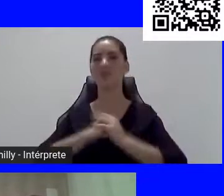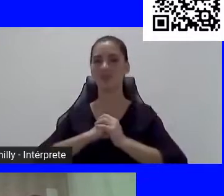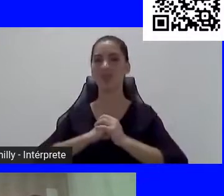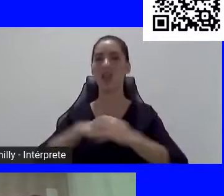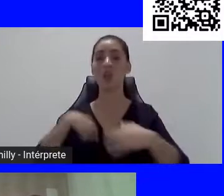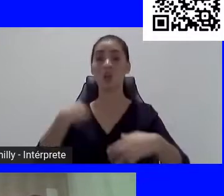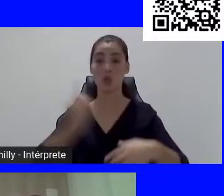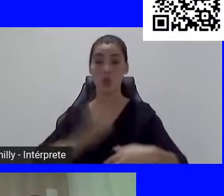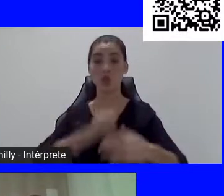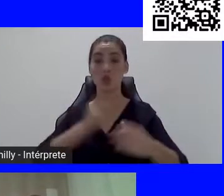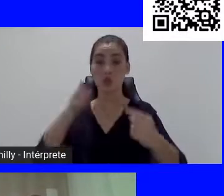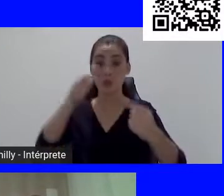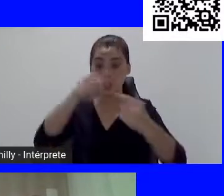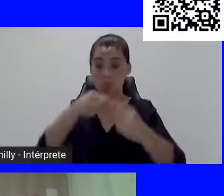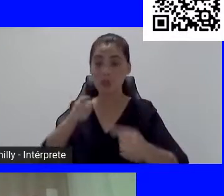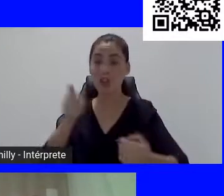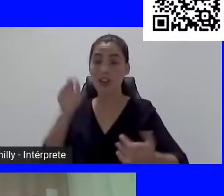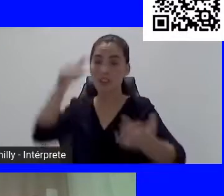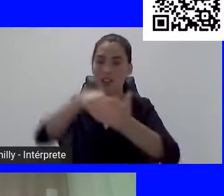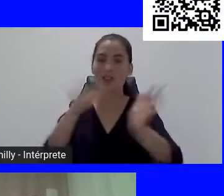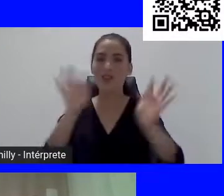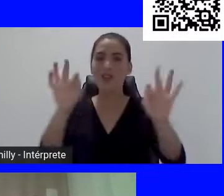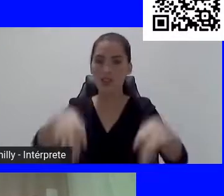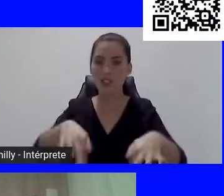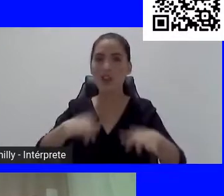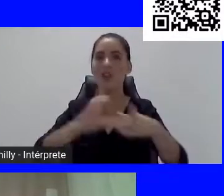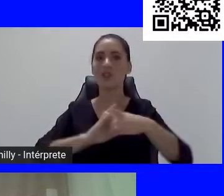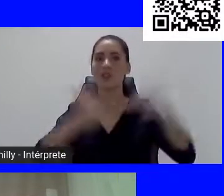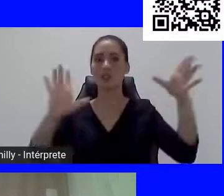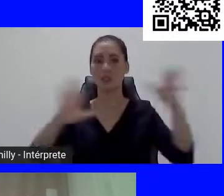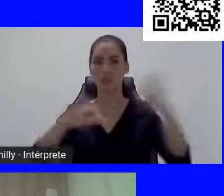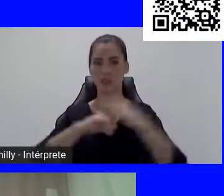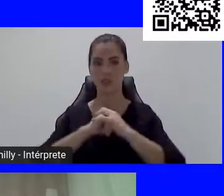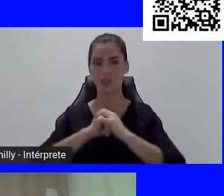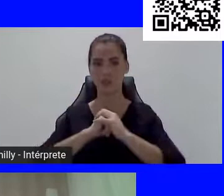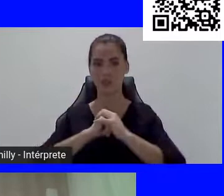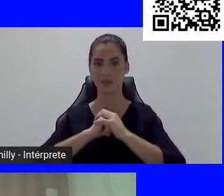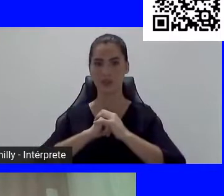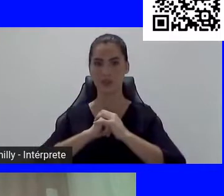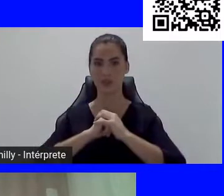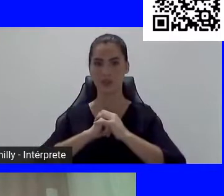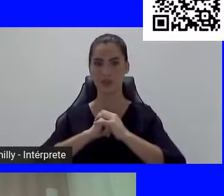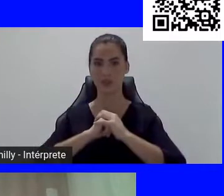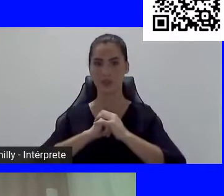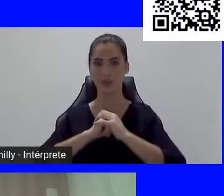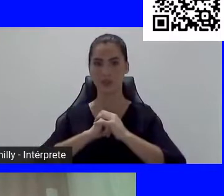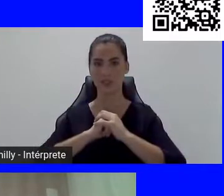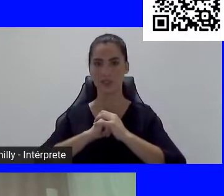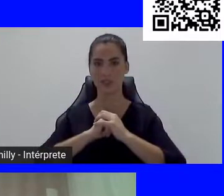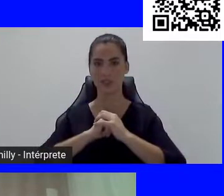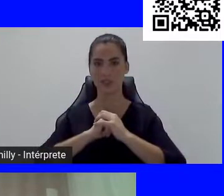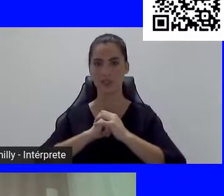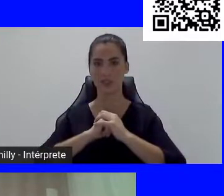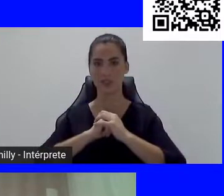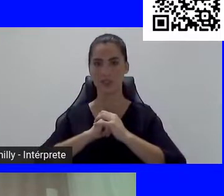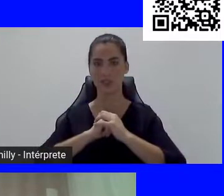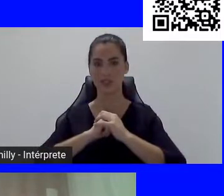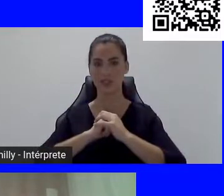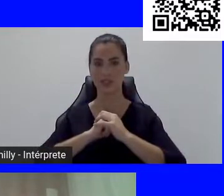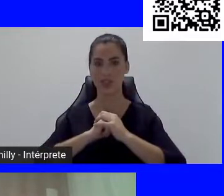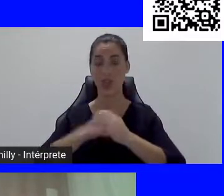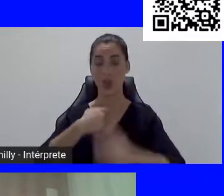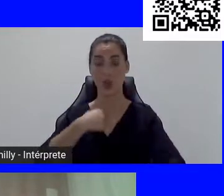o Centro Democrático. E o Centro Democrático vai escolher um nome. Eu quero ser ele. Para isso que eu começo a percorrer o Brasil como única